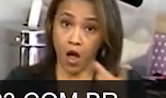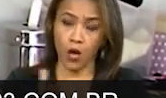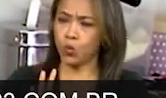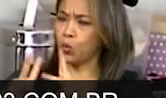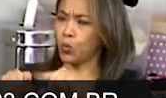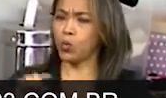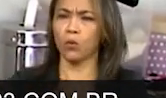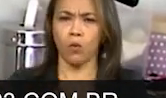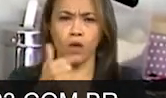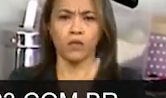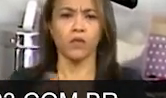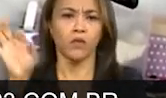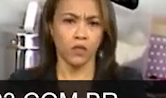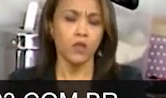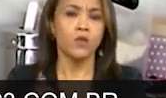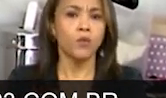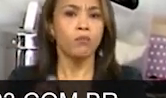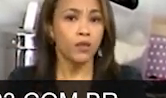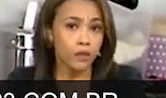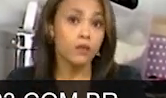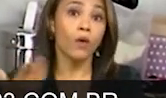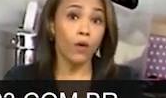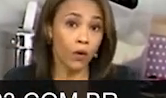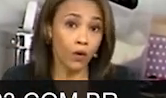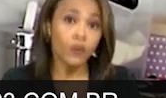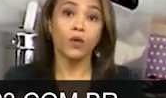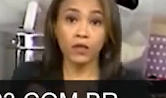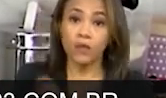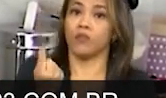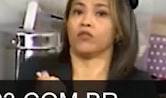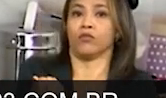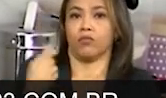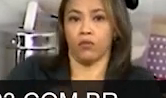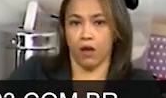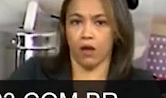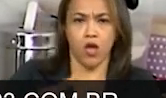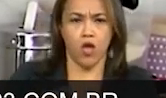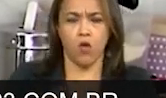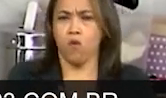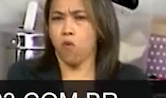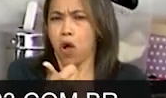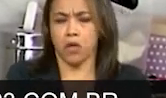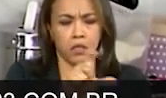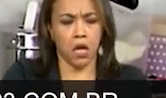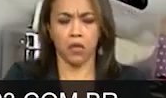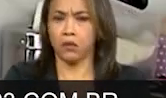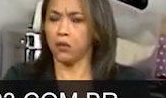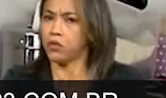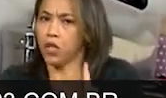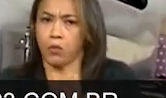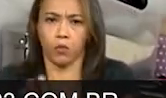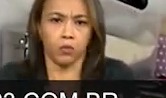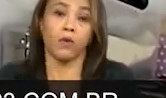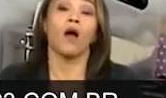agora receba em 70% hoje de pics né Não tô mais recebendo quase cartão de débito agora